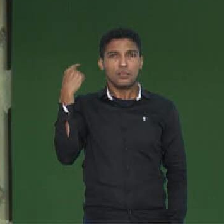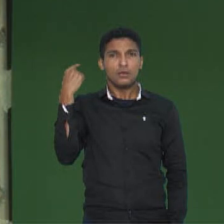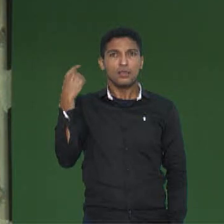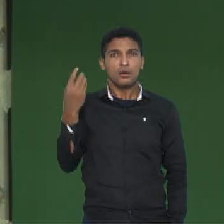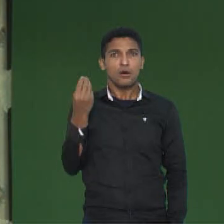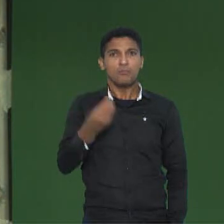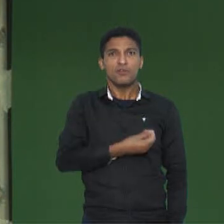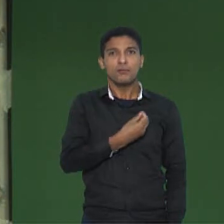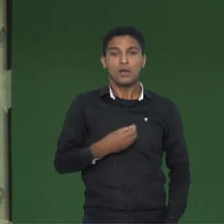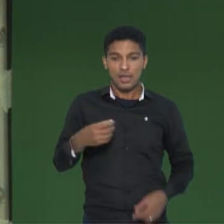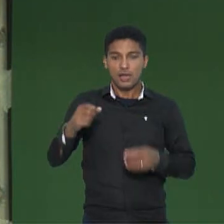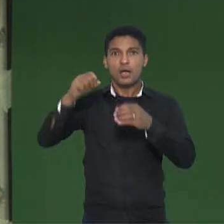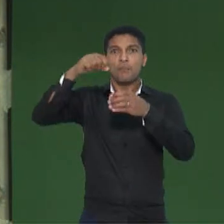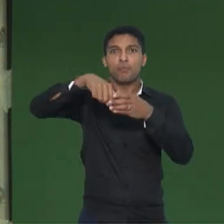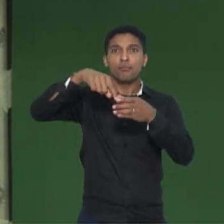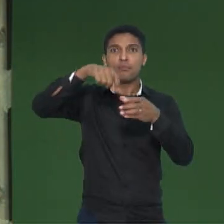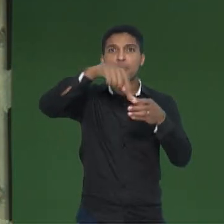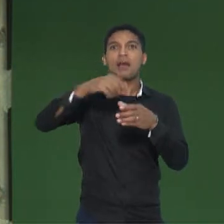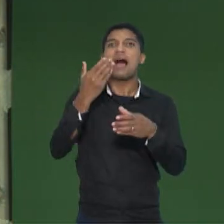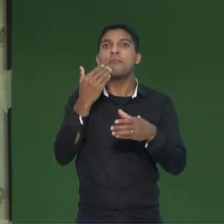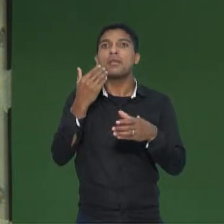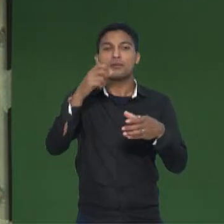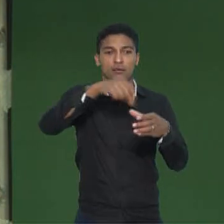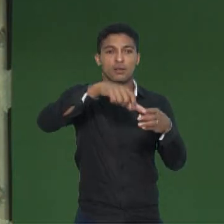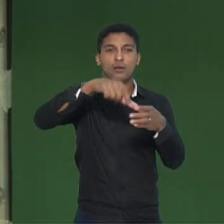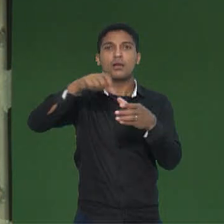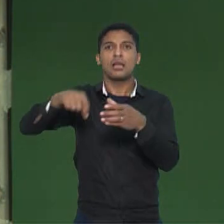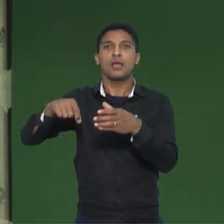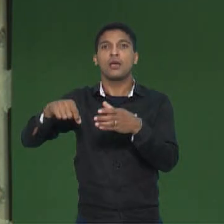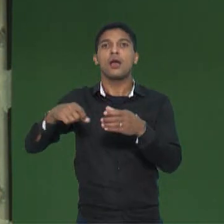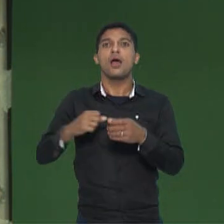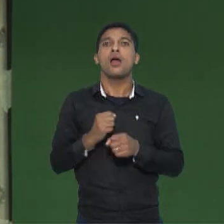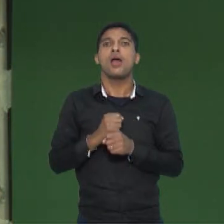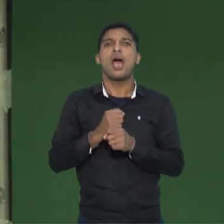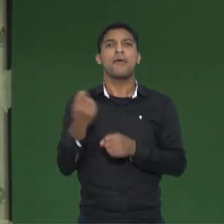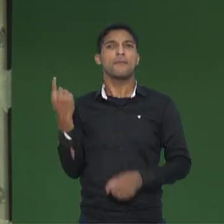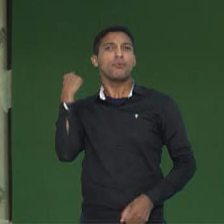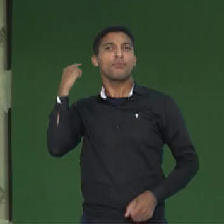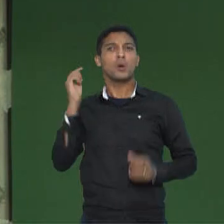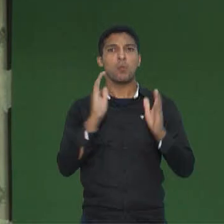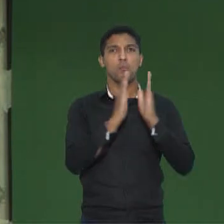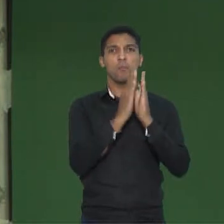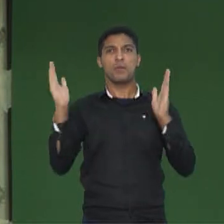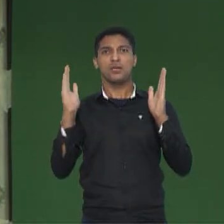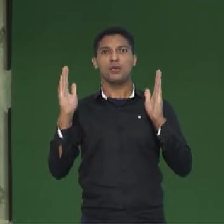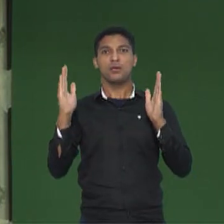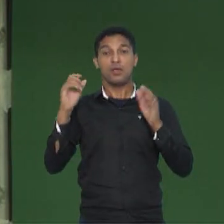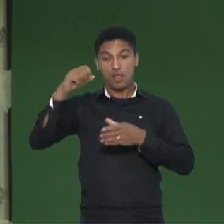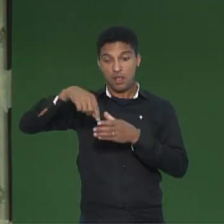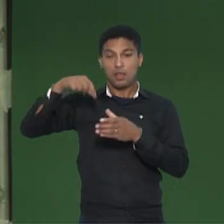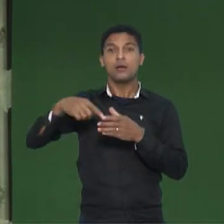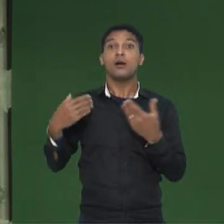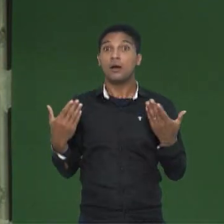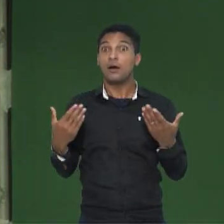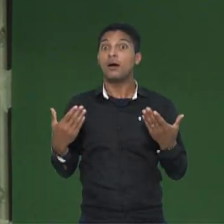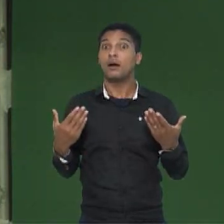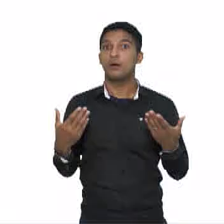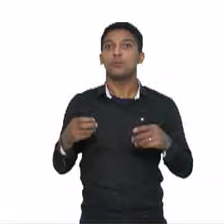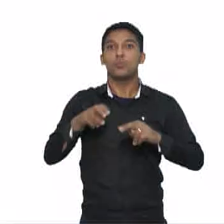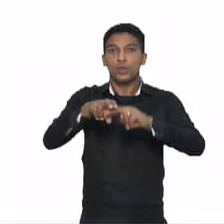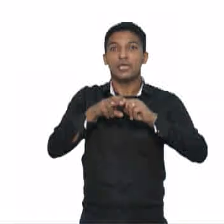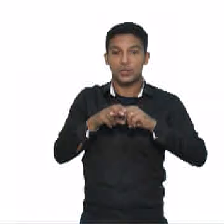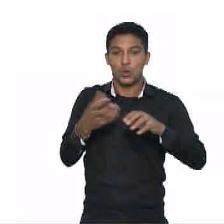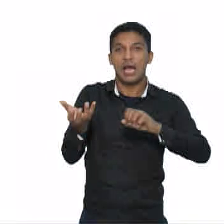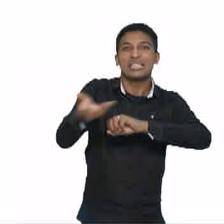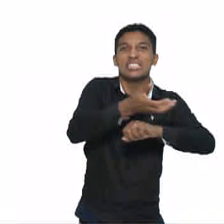e depositaram seus restos de alimentos durante um período longo de tempo. Além